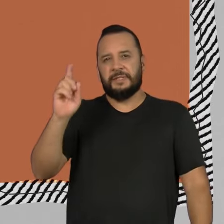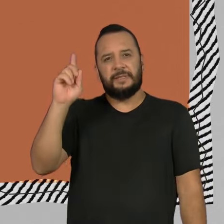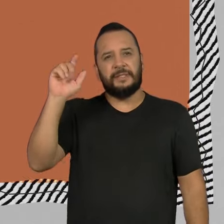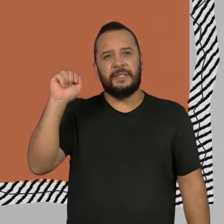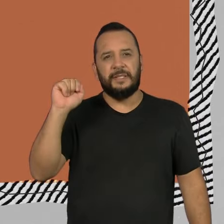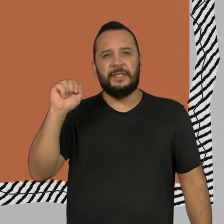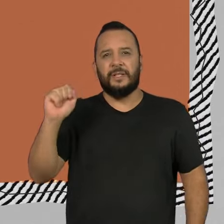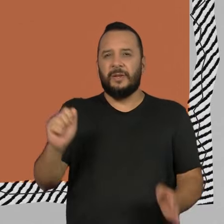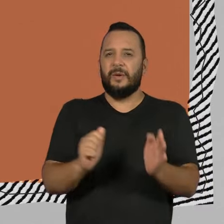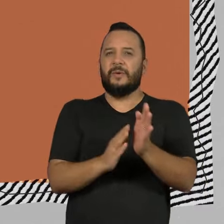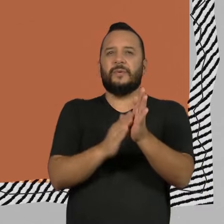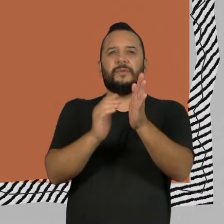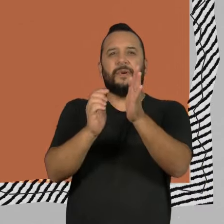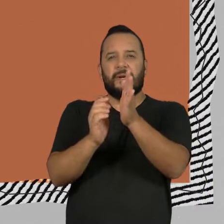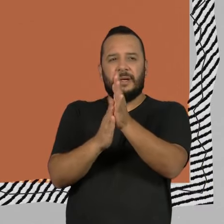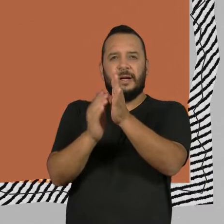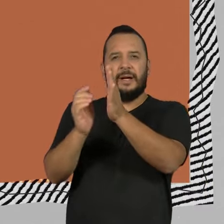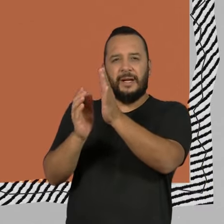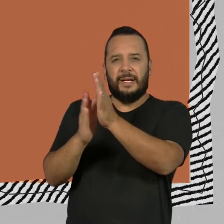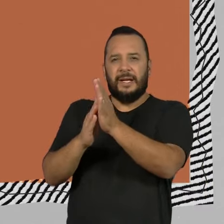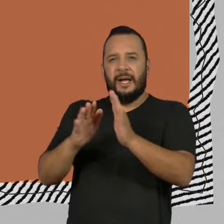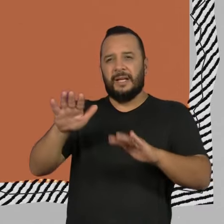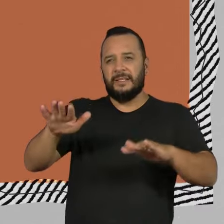periférico e